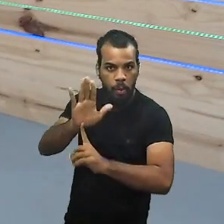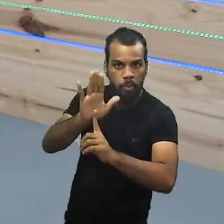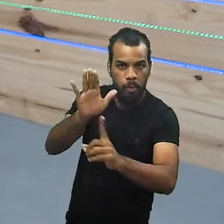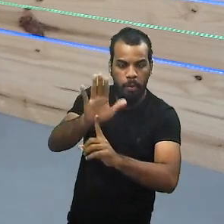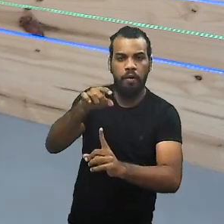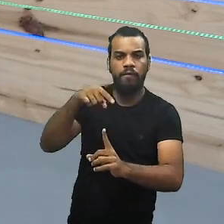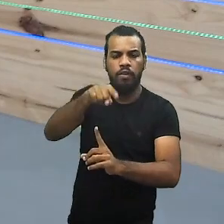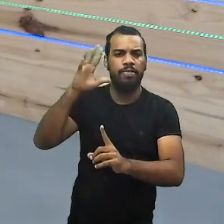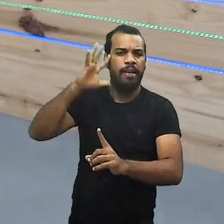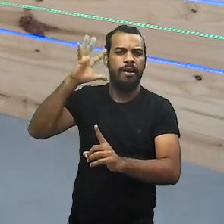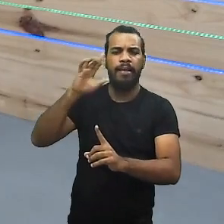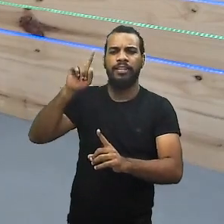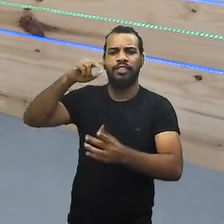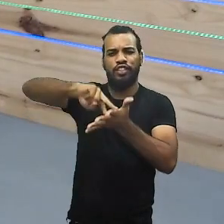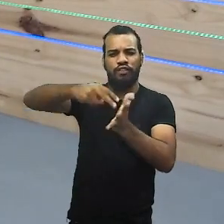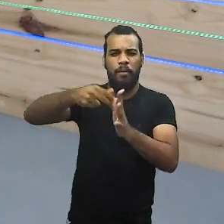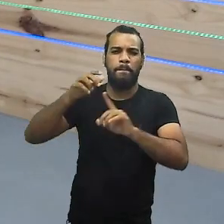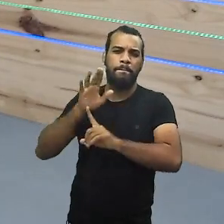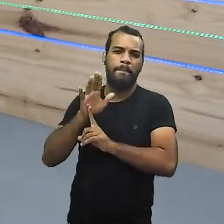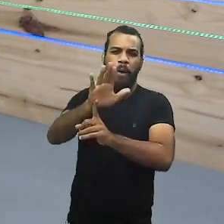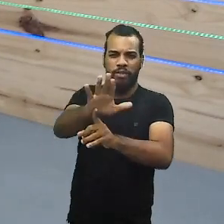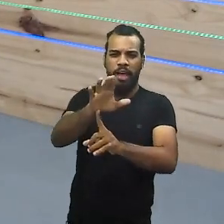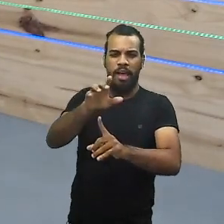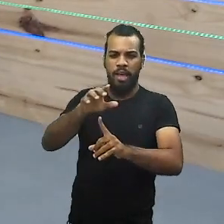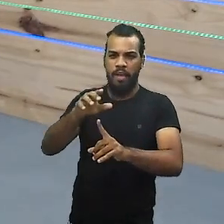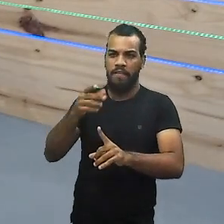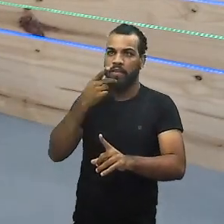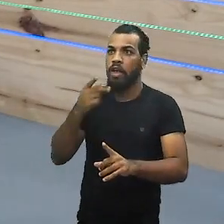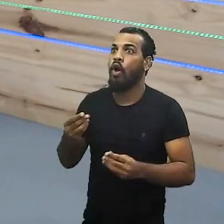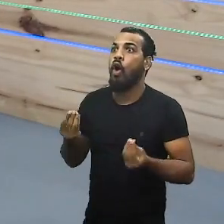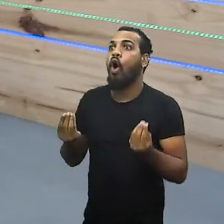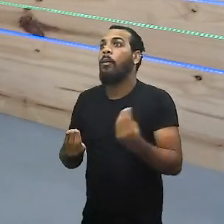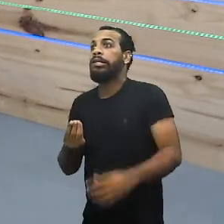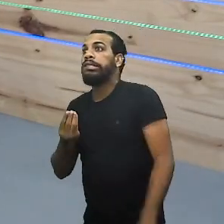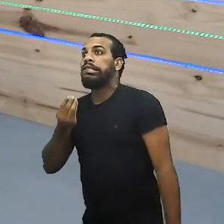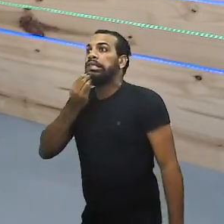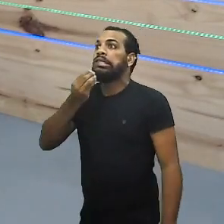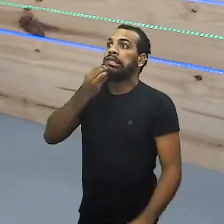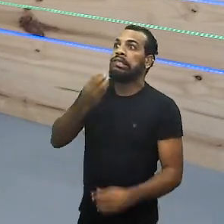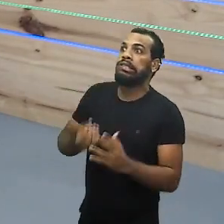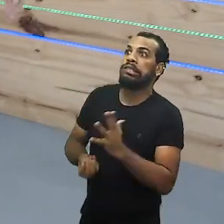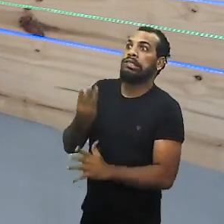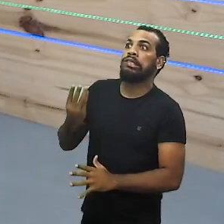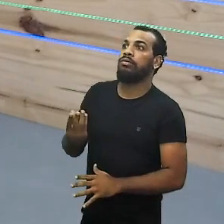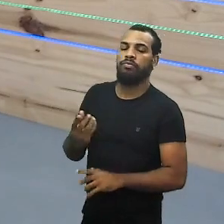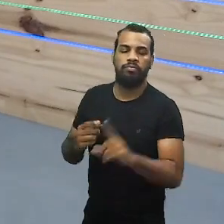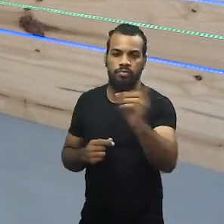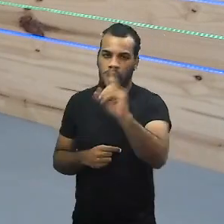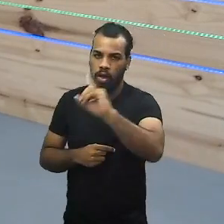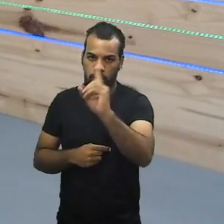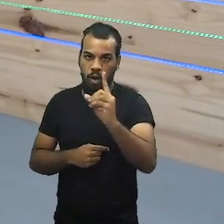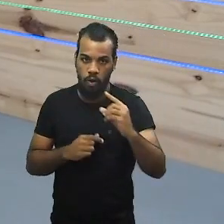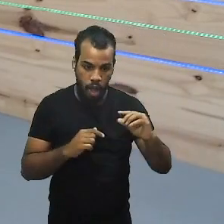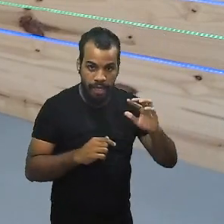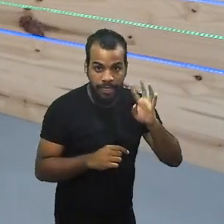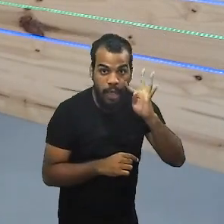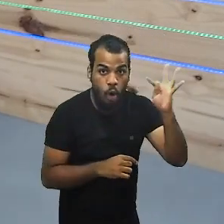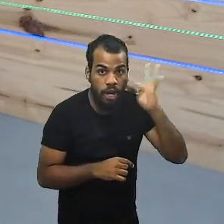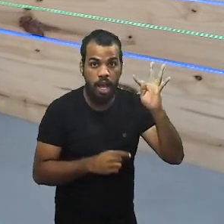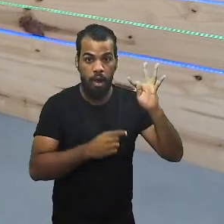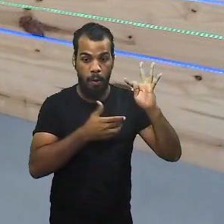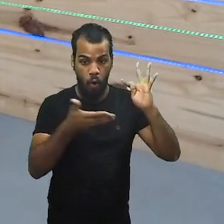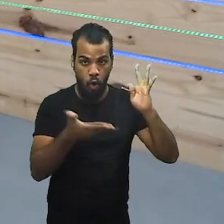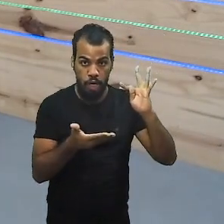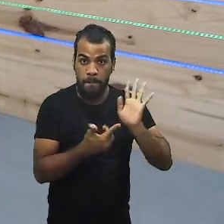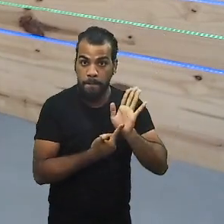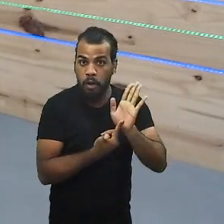não são teorias que mostram como possivelmente o ser vivo apareceu. Não. As teorias que eu vou te mostrar hoje